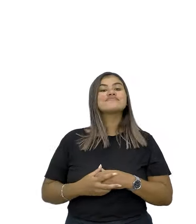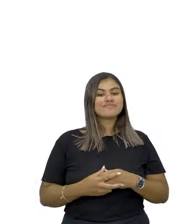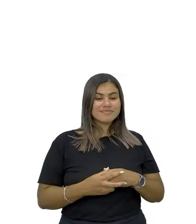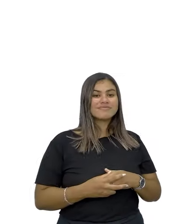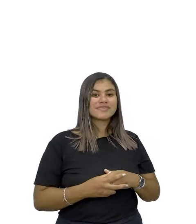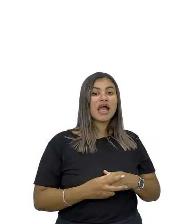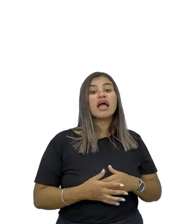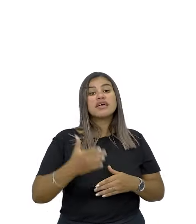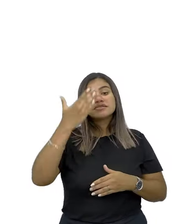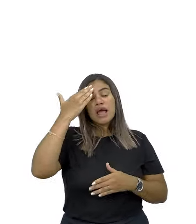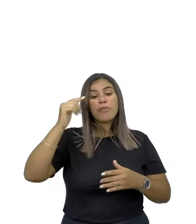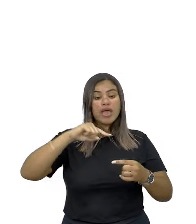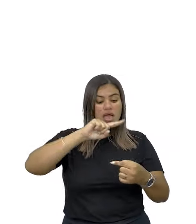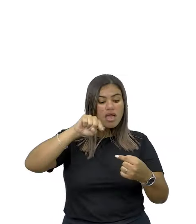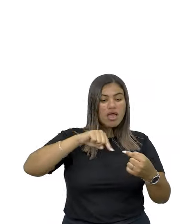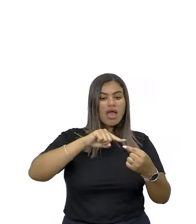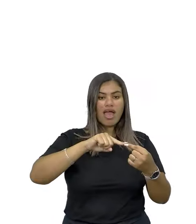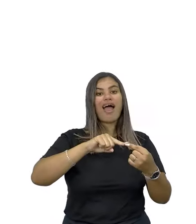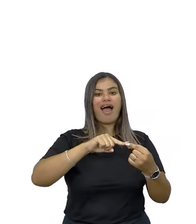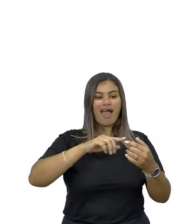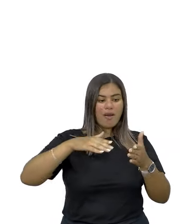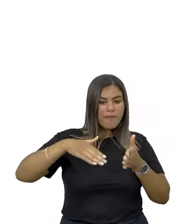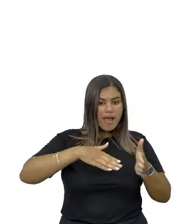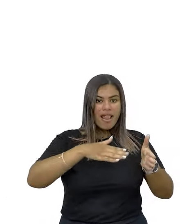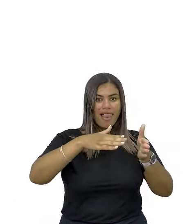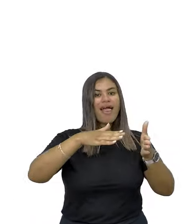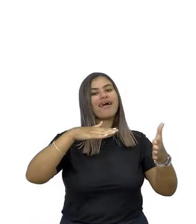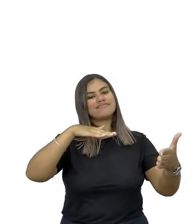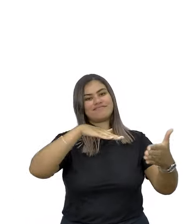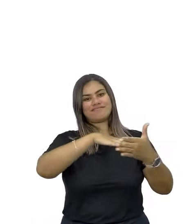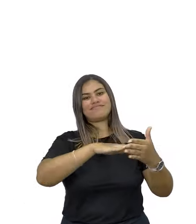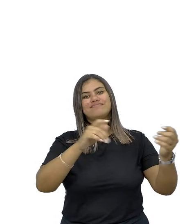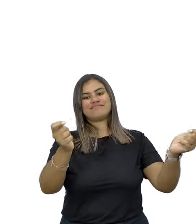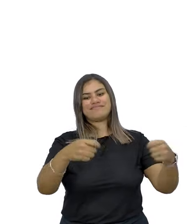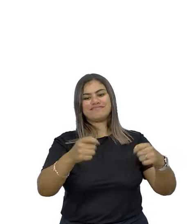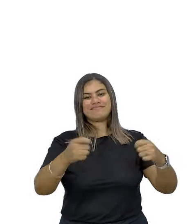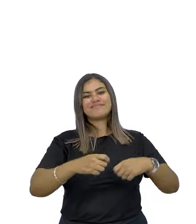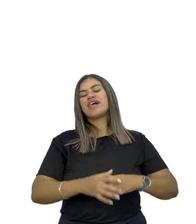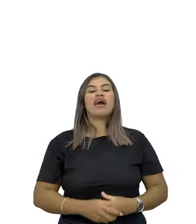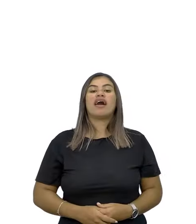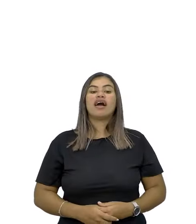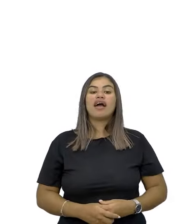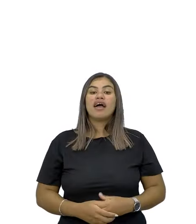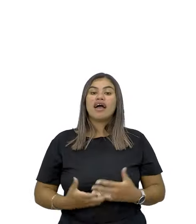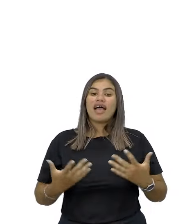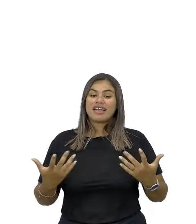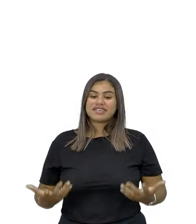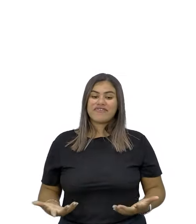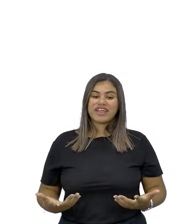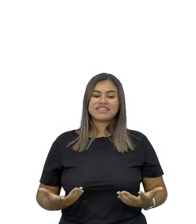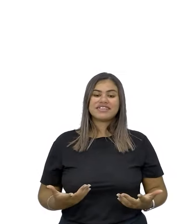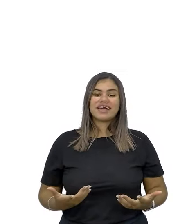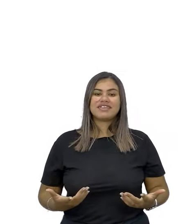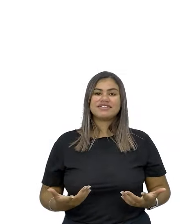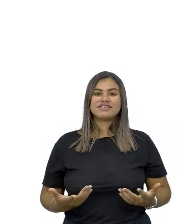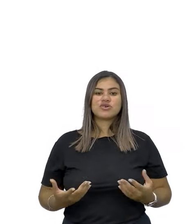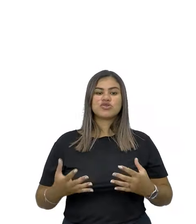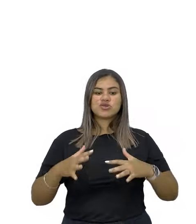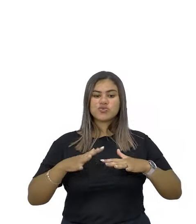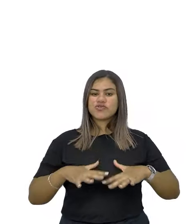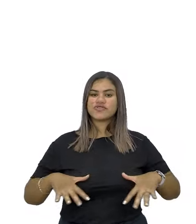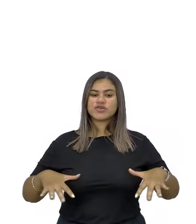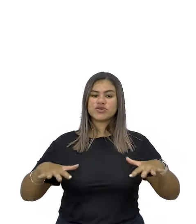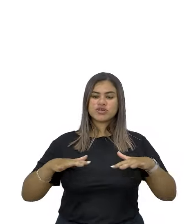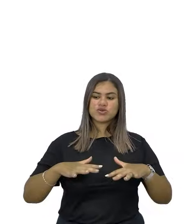Sabendo aonde eu quero chegar, eu consigo observar isso e sabendo como que eu vou partir. Então, para a gente saber onde eu quero chegar, eu tenho que saber da onde eu